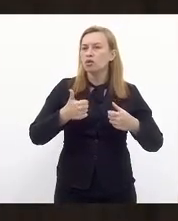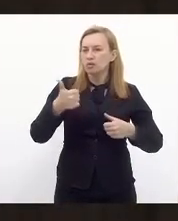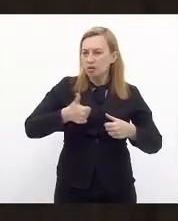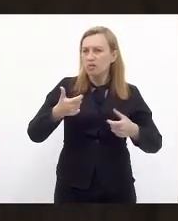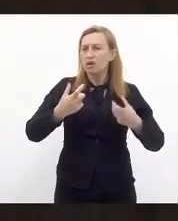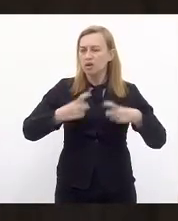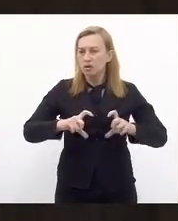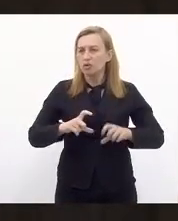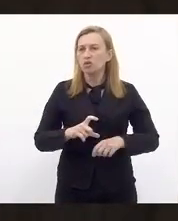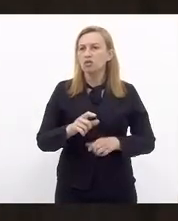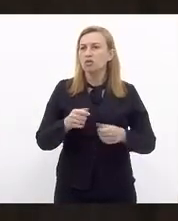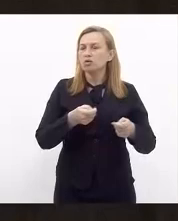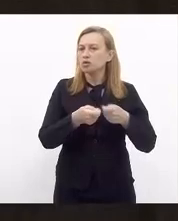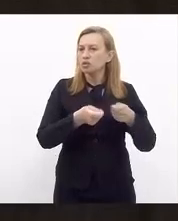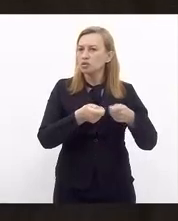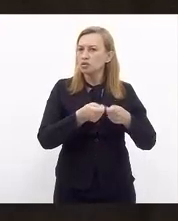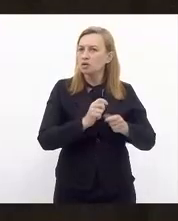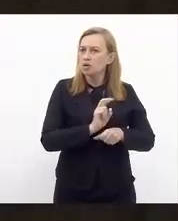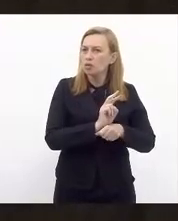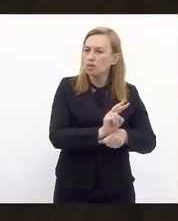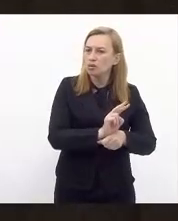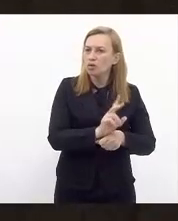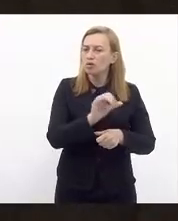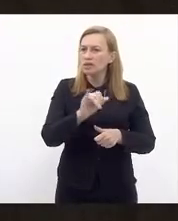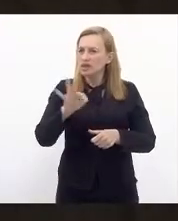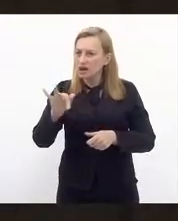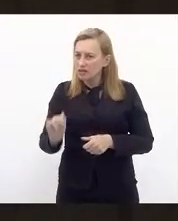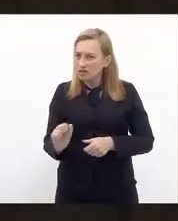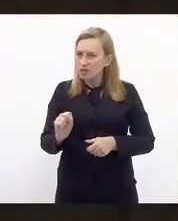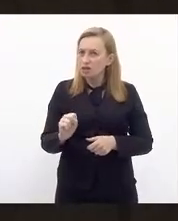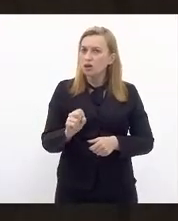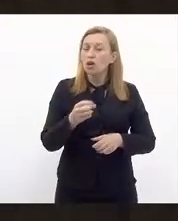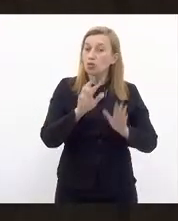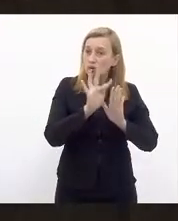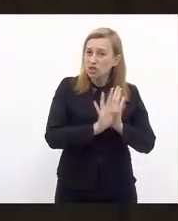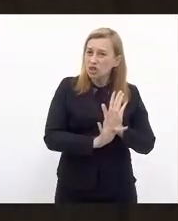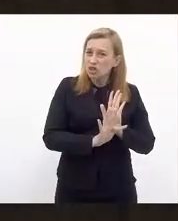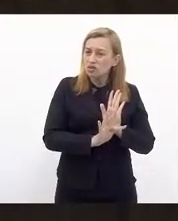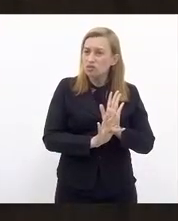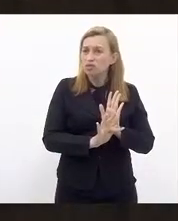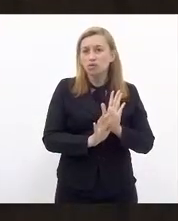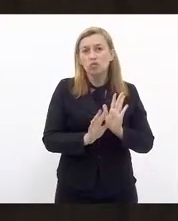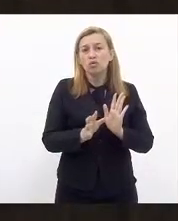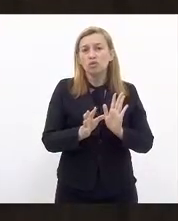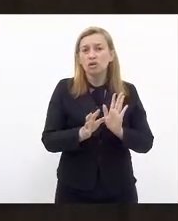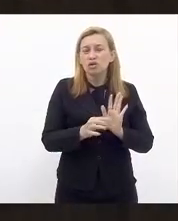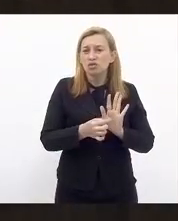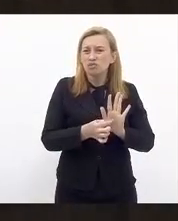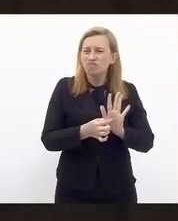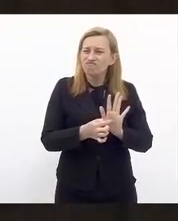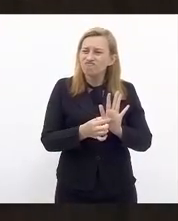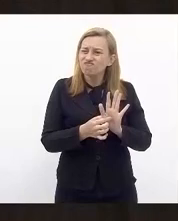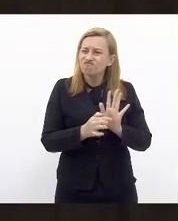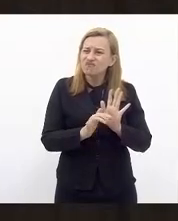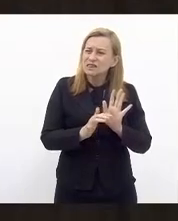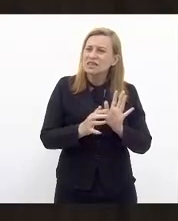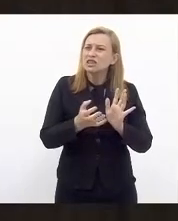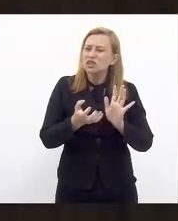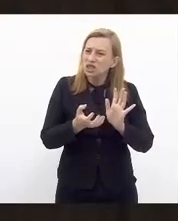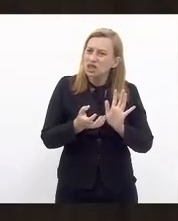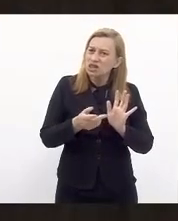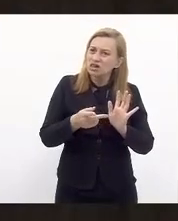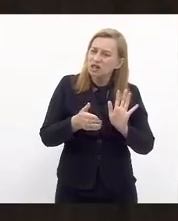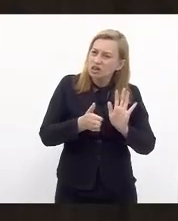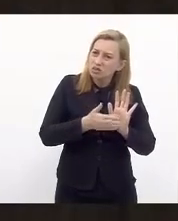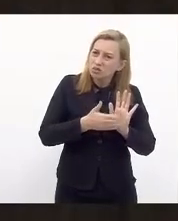que a questão do monitoramento de acompanhamento pela começar é o texto ficou truncado porque na verdade que eu quis propor é que a